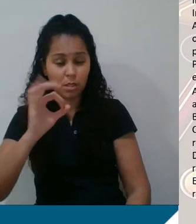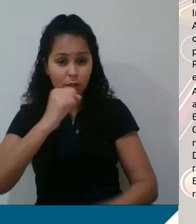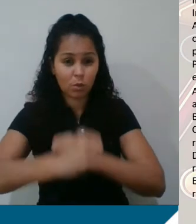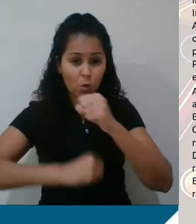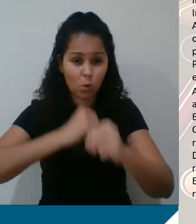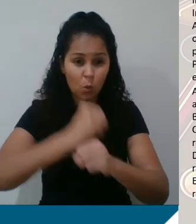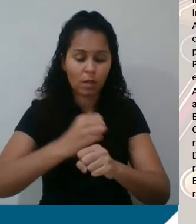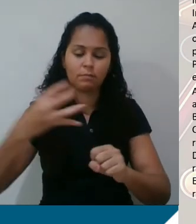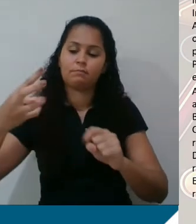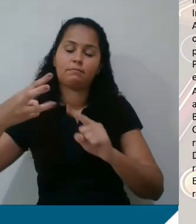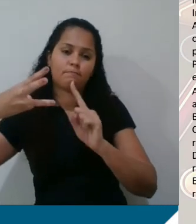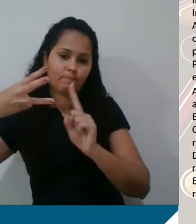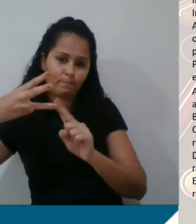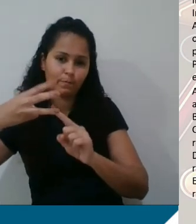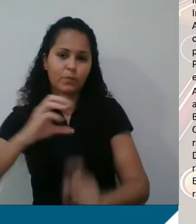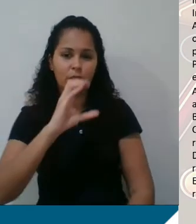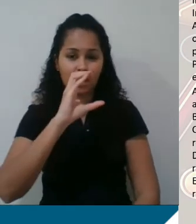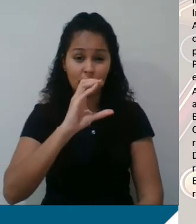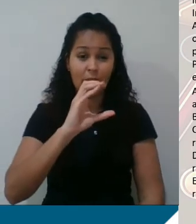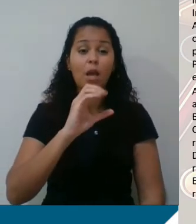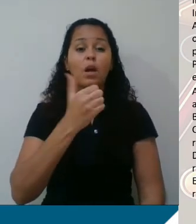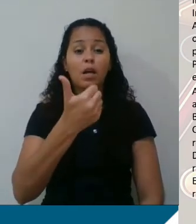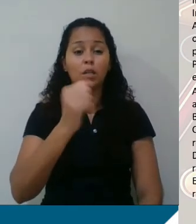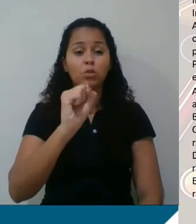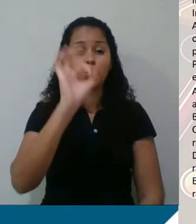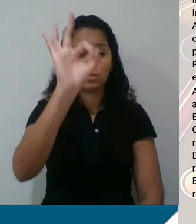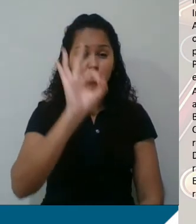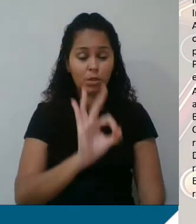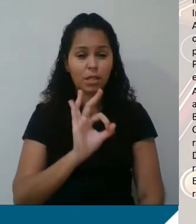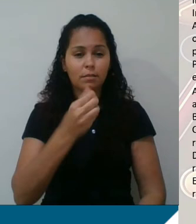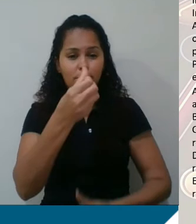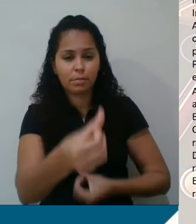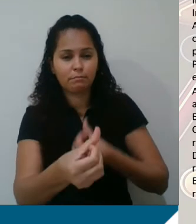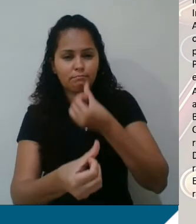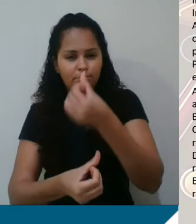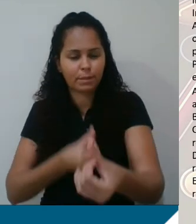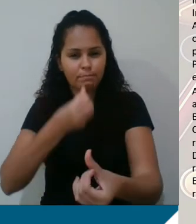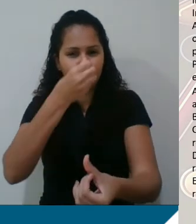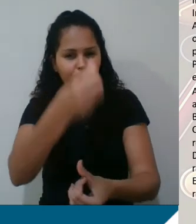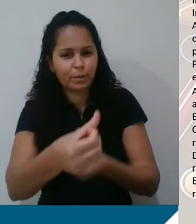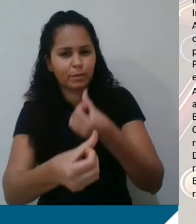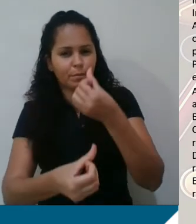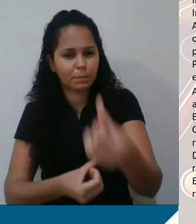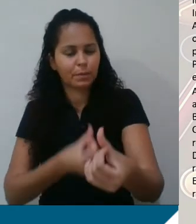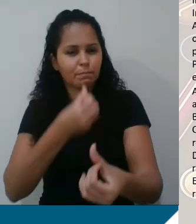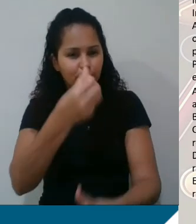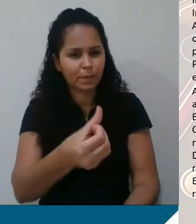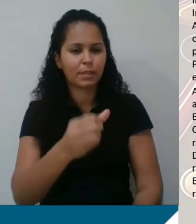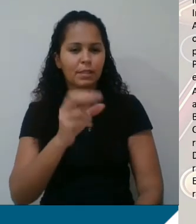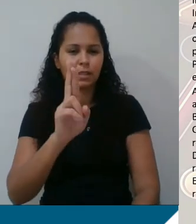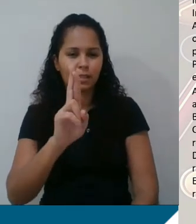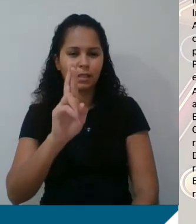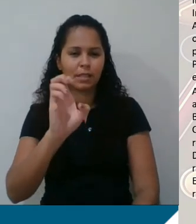e o investimento C de 18% ao semestre. As rentabilidades para esses investimentos incidem sobre